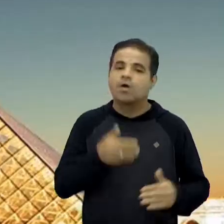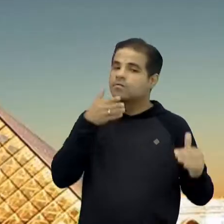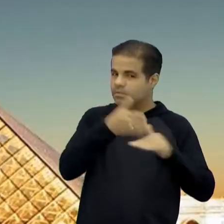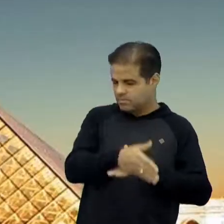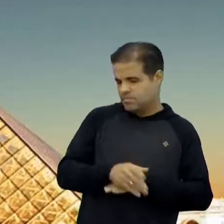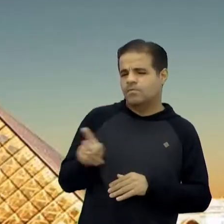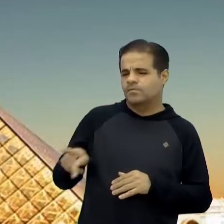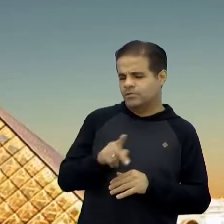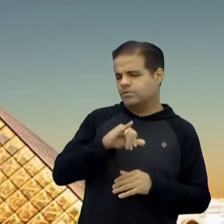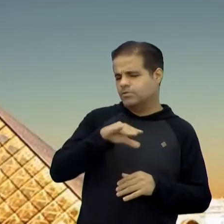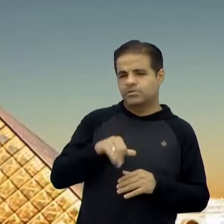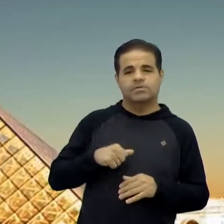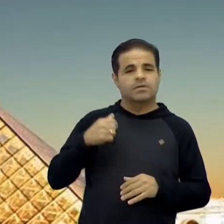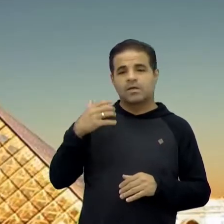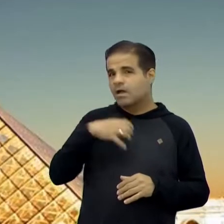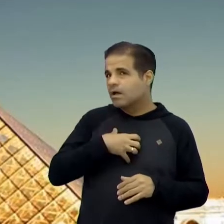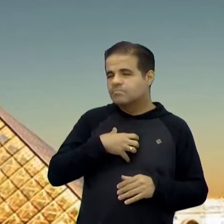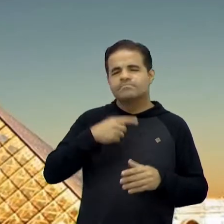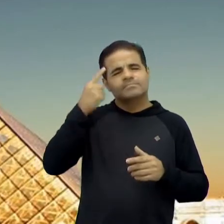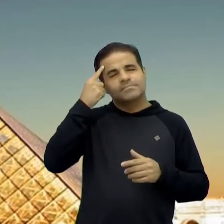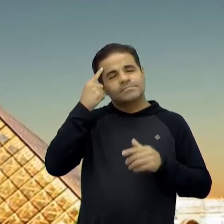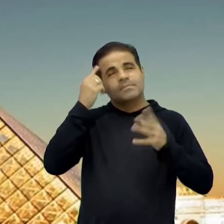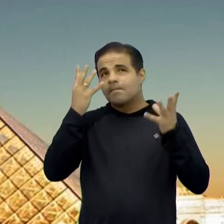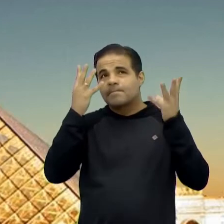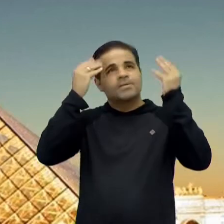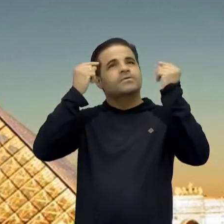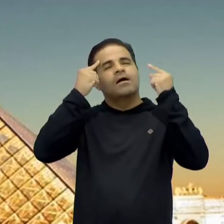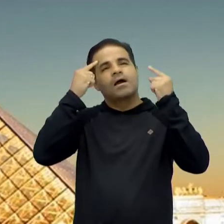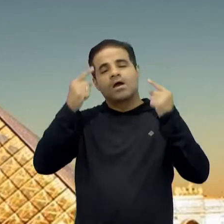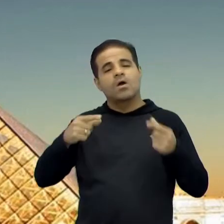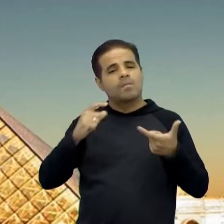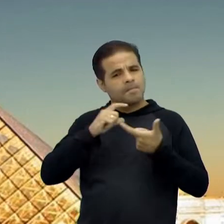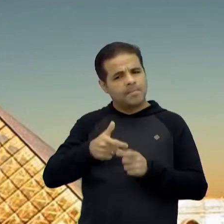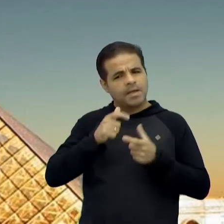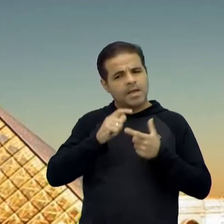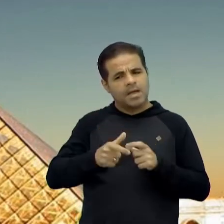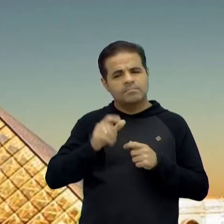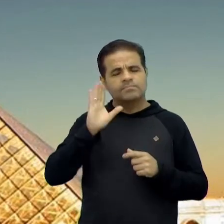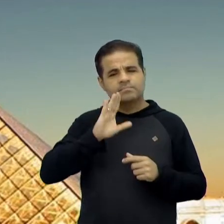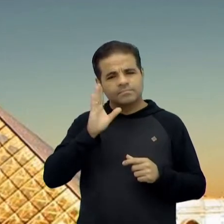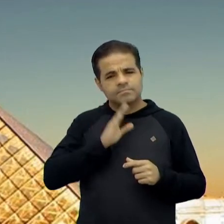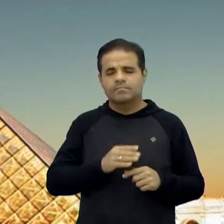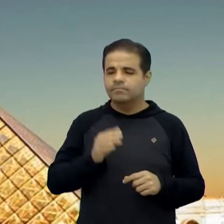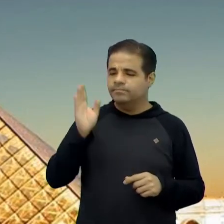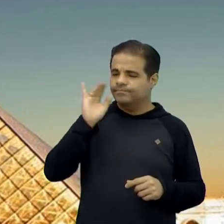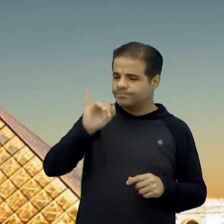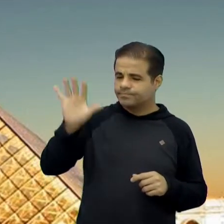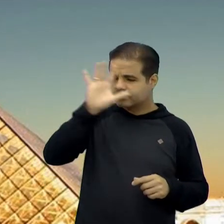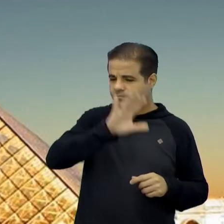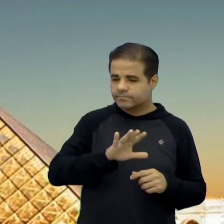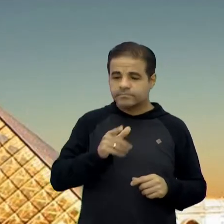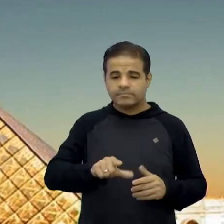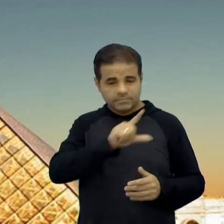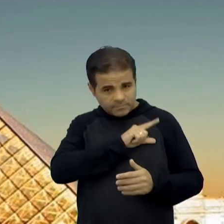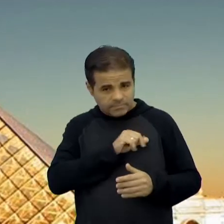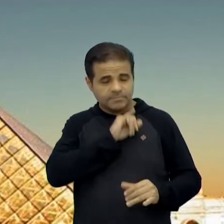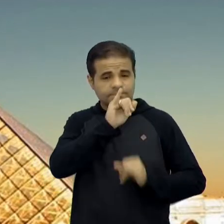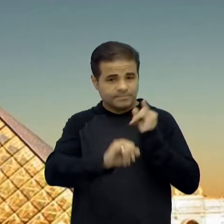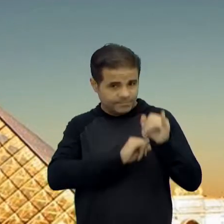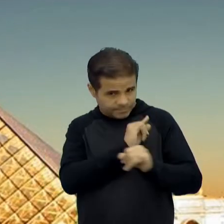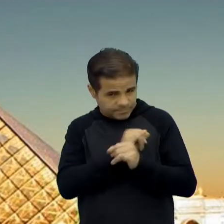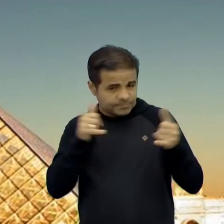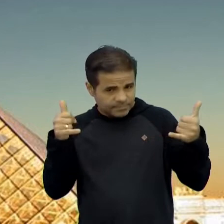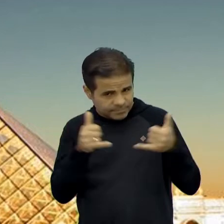professor Jocélio. Nossa, mexeu no subconsciente agora. O meme hoje é bem legal, tal, a gente tem aquela imagem, mas antes, quando a internet